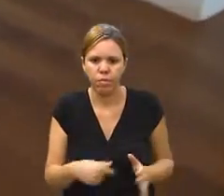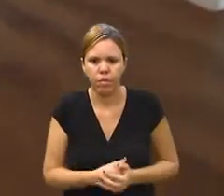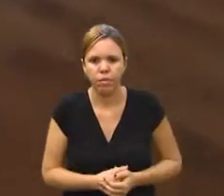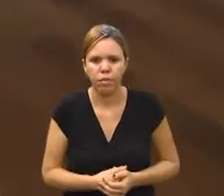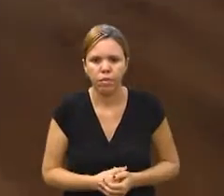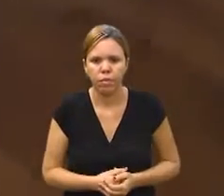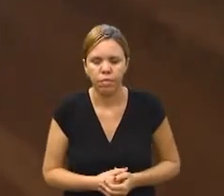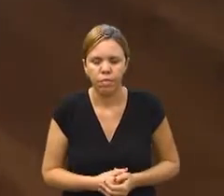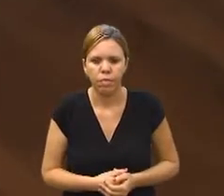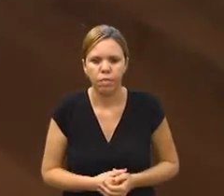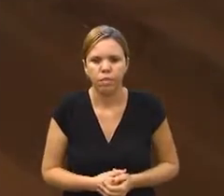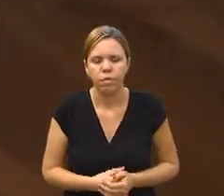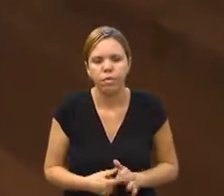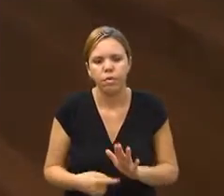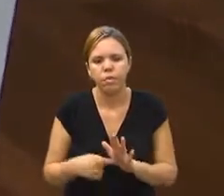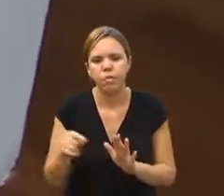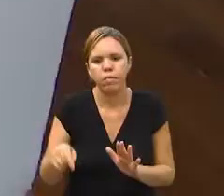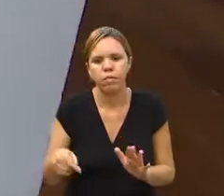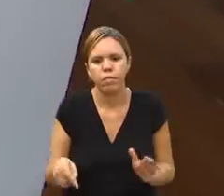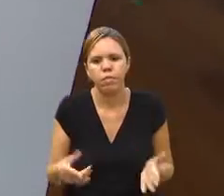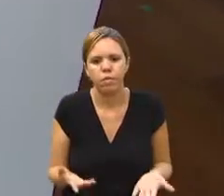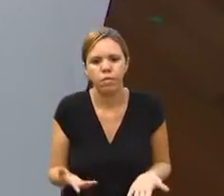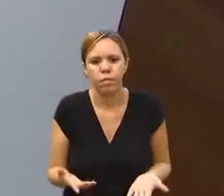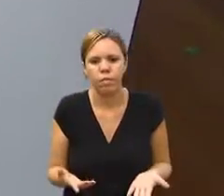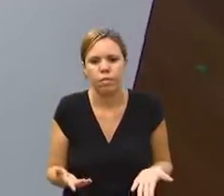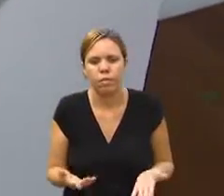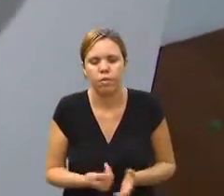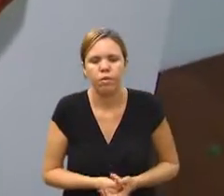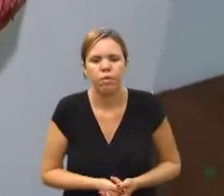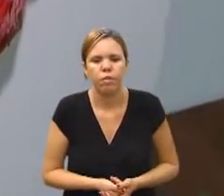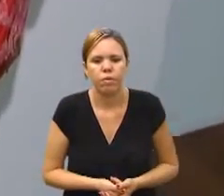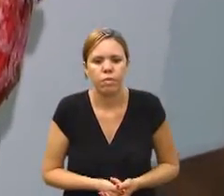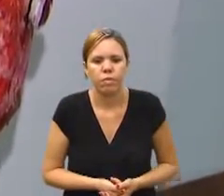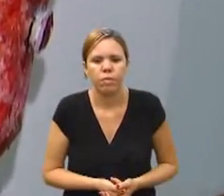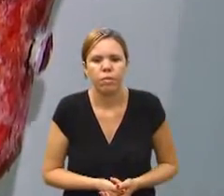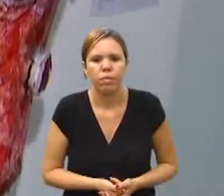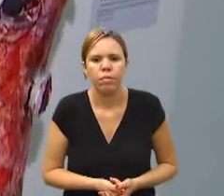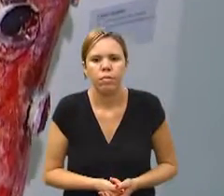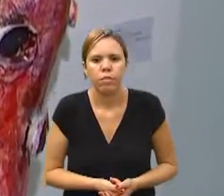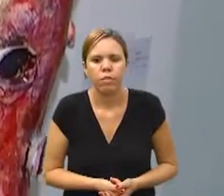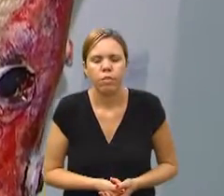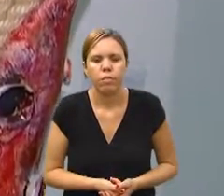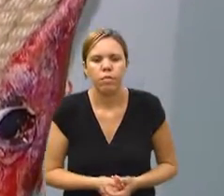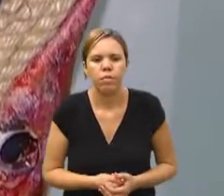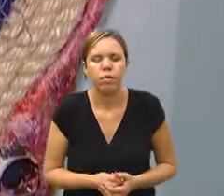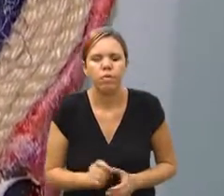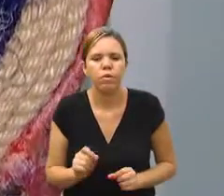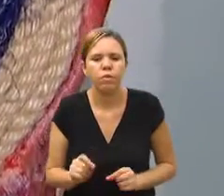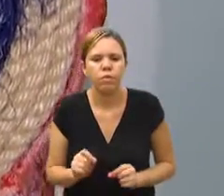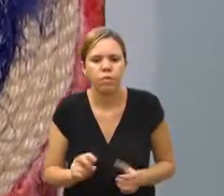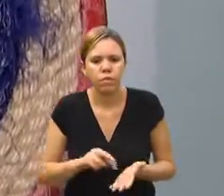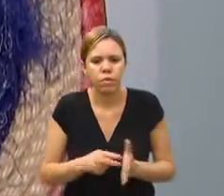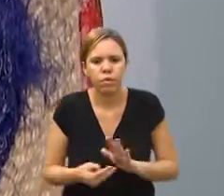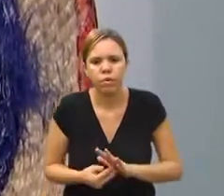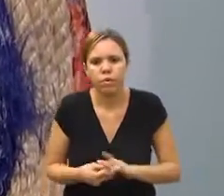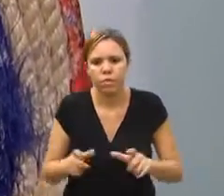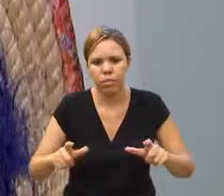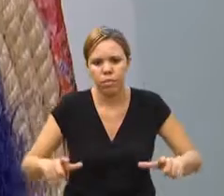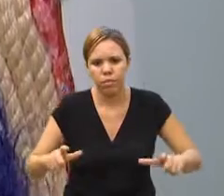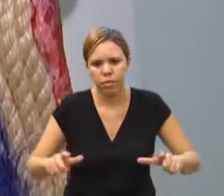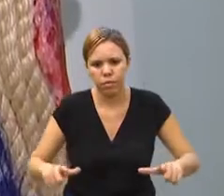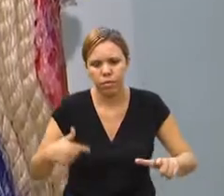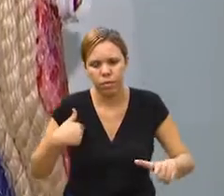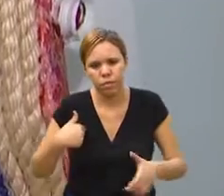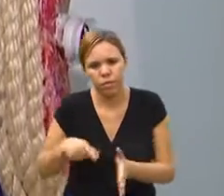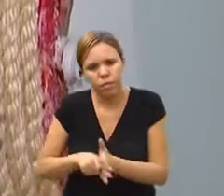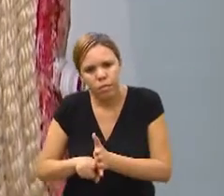aqui, Estênio? Essa daqui é o leito tripofóbico para ritual, que é uma peça de uma série onde eu